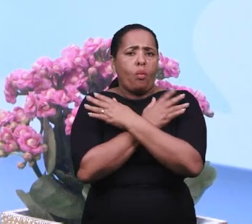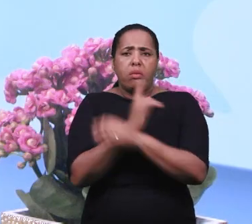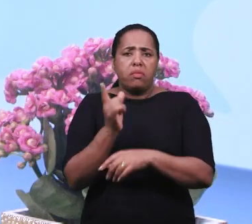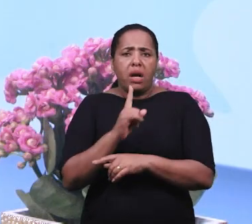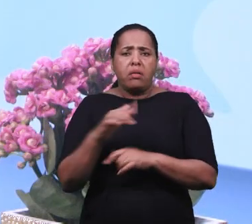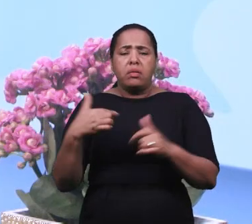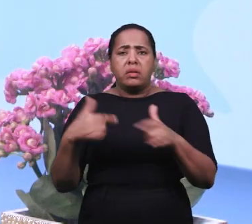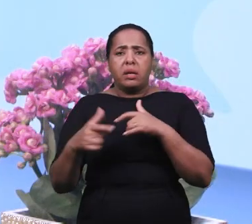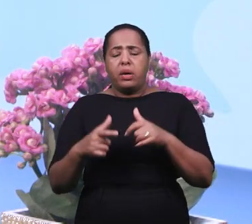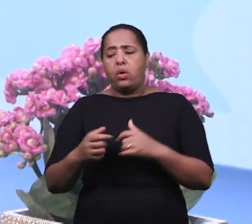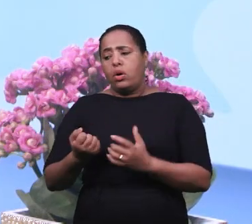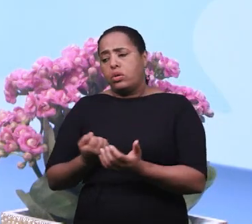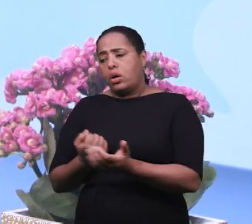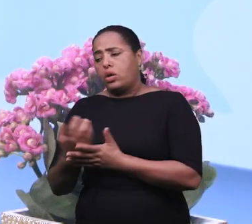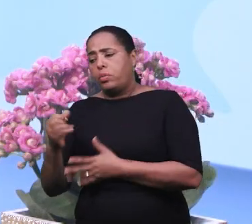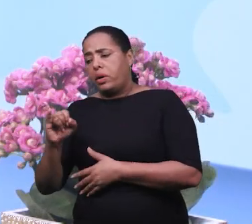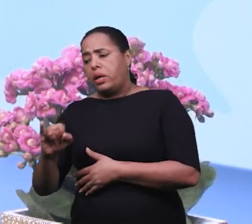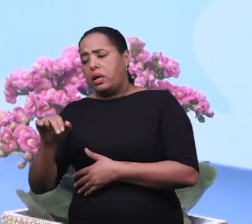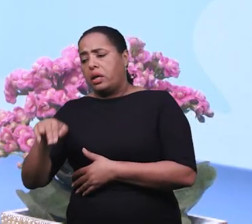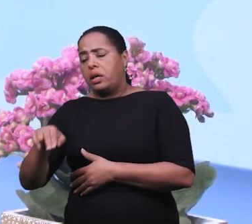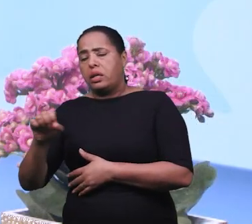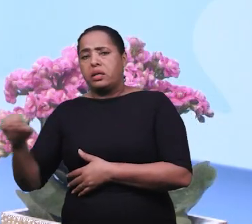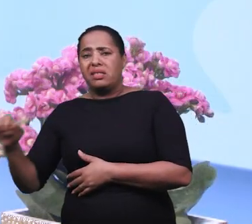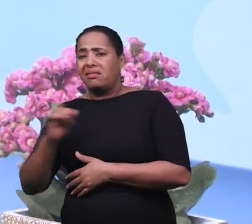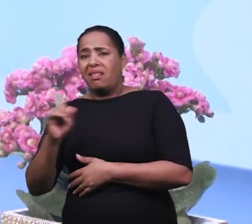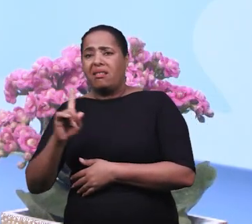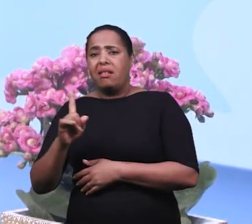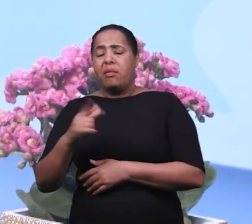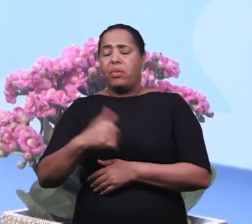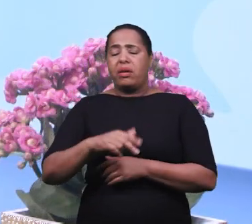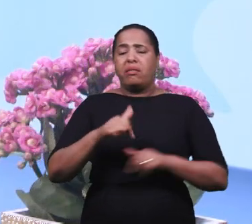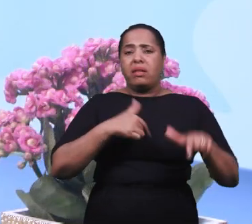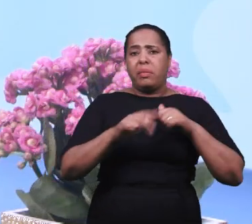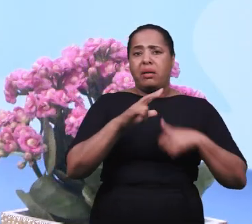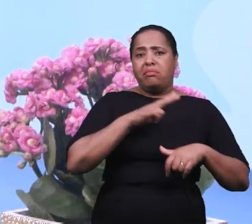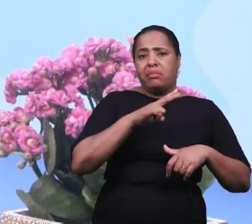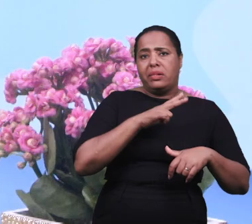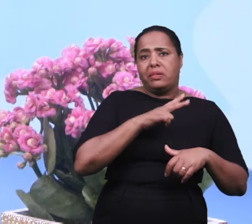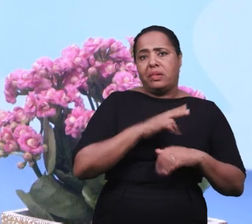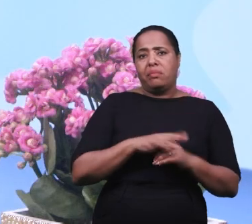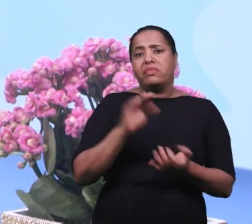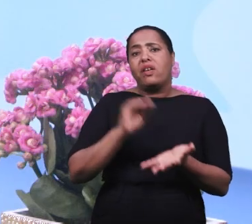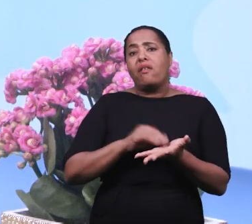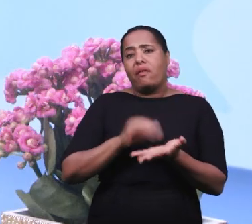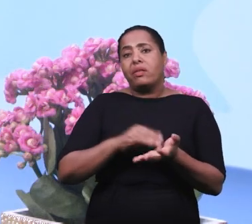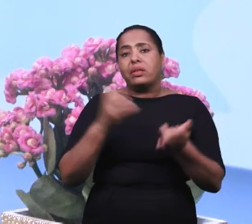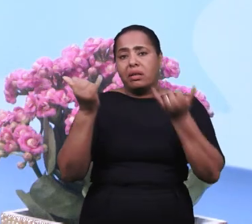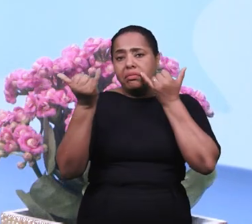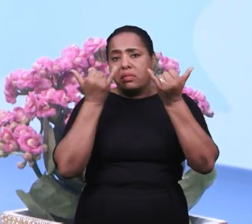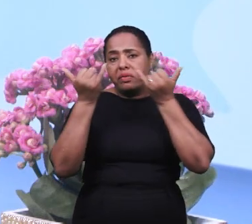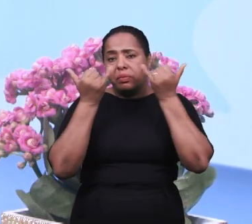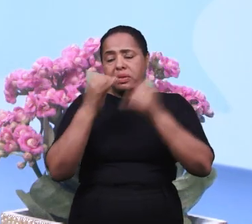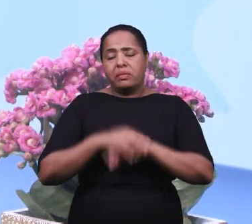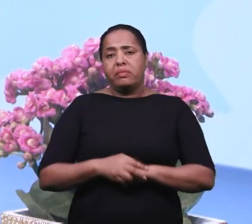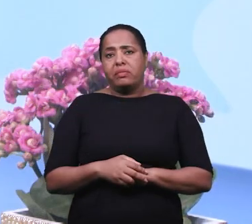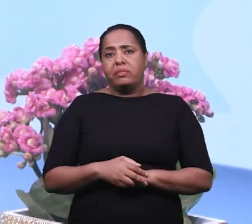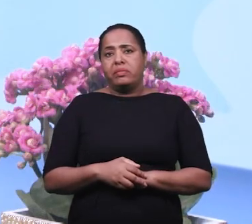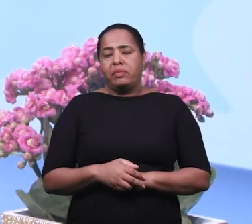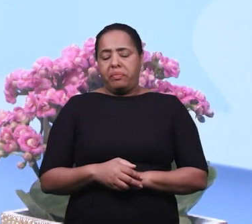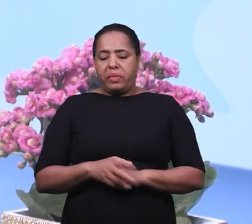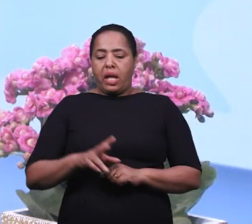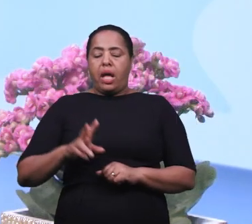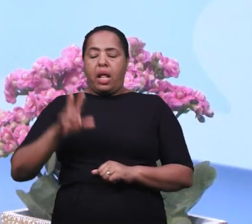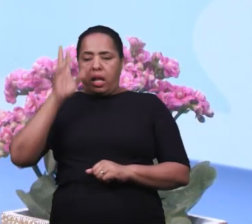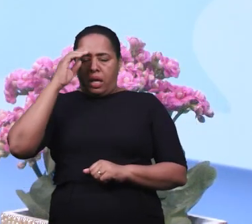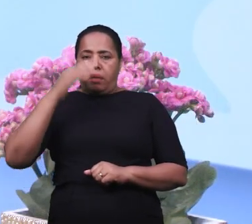só que não contribuiu, porque às vezes trabalhou por conta própria. Então essa falta até de informação, sabe? Sim. Eu me lembro que a minha